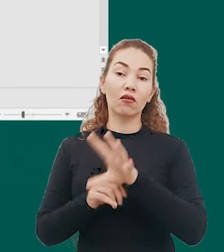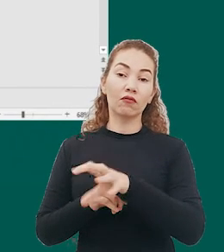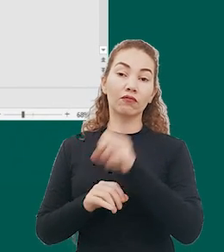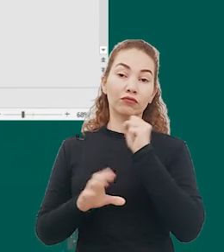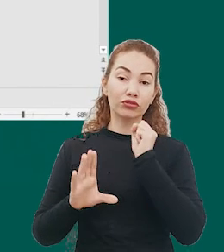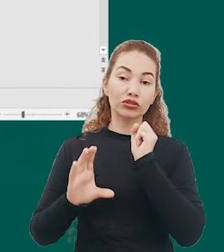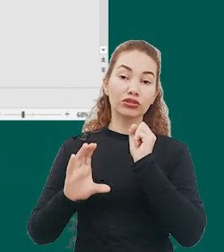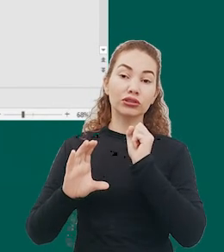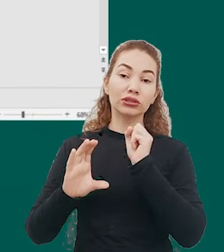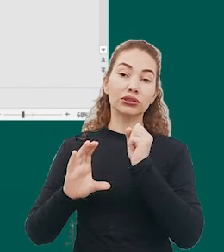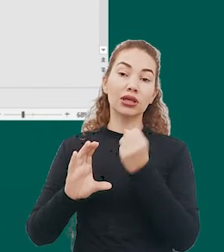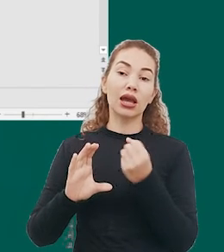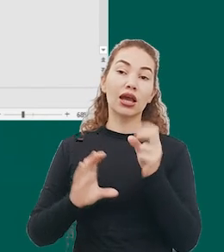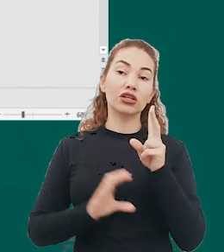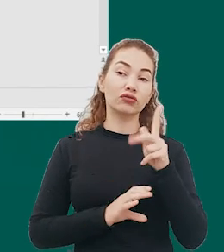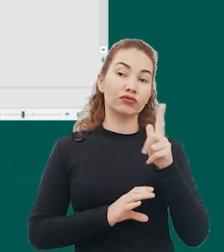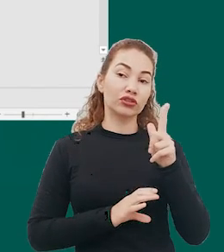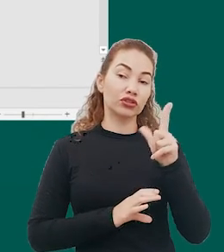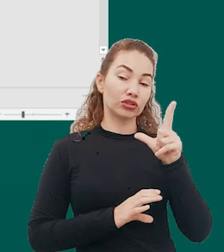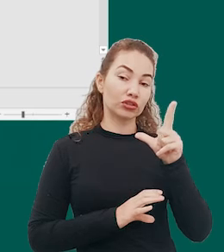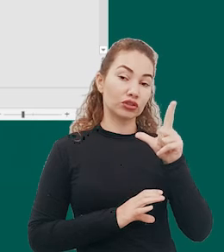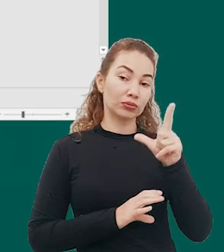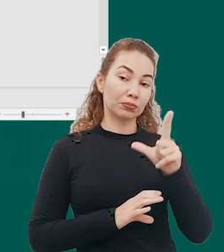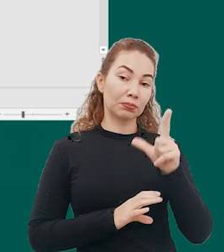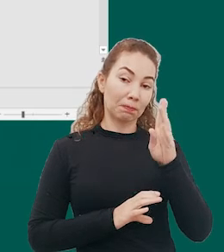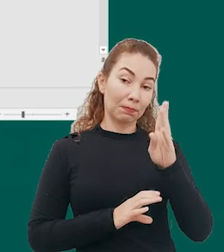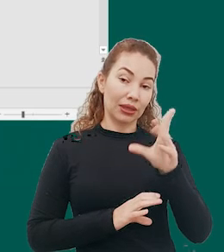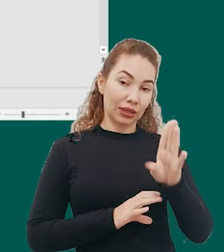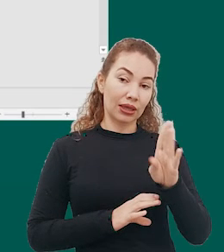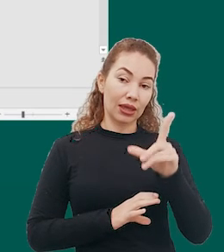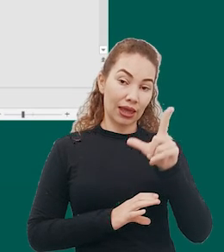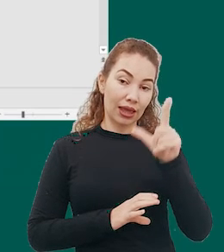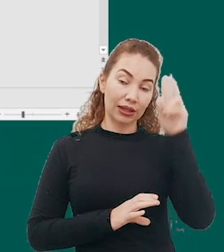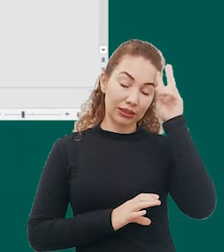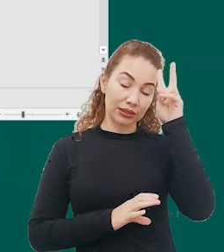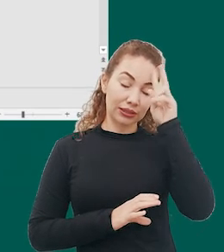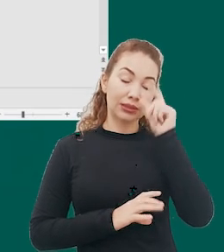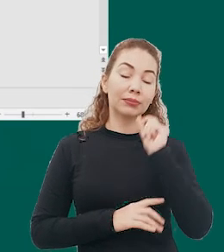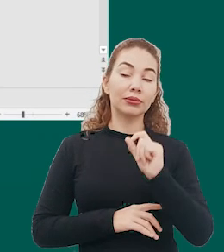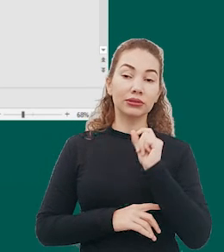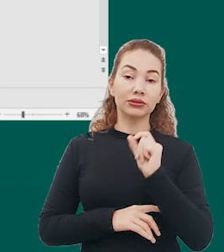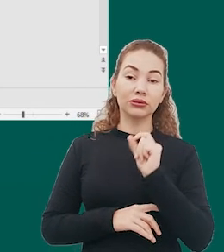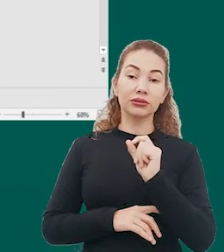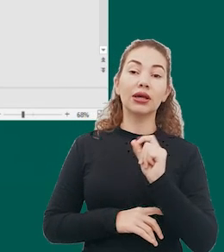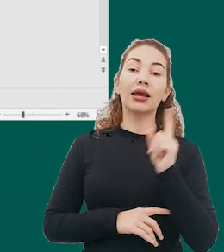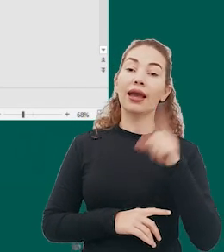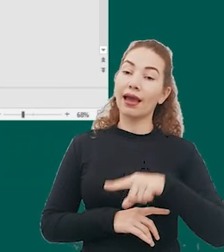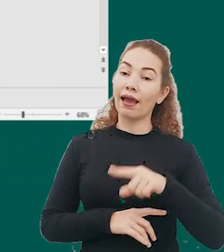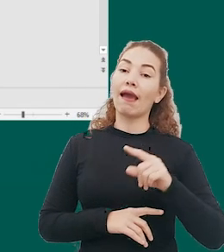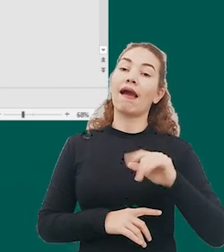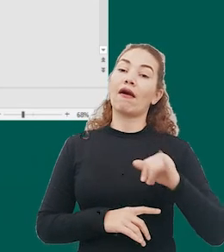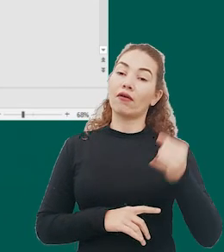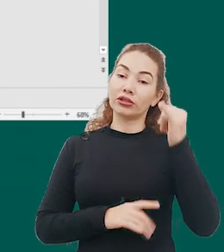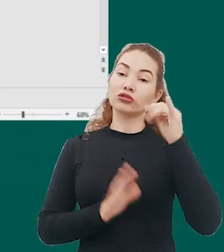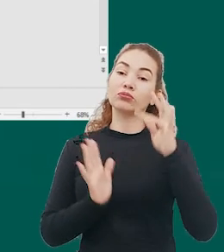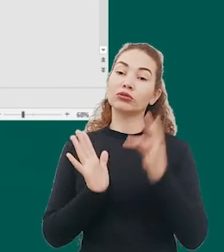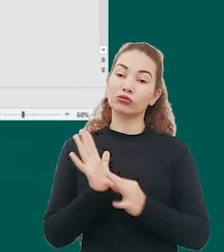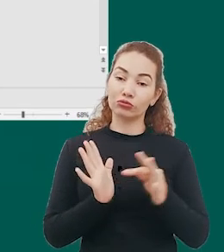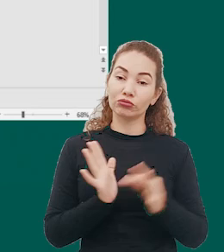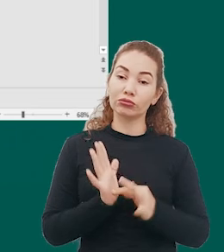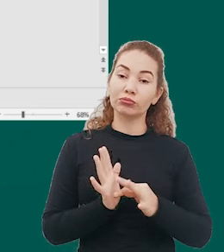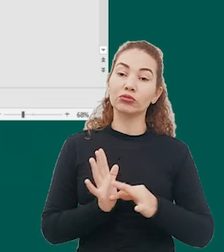saque de VGBL, lembre-se, é um rendimento tributável. E